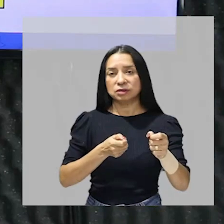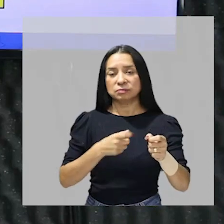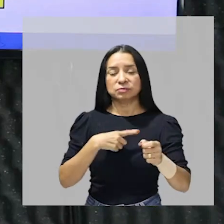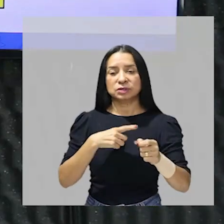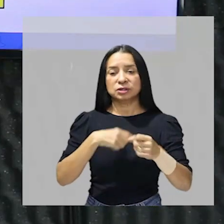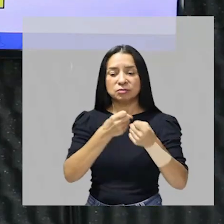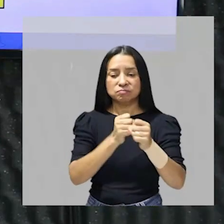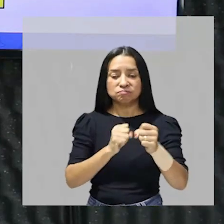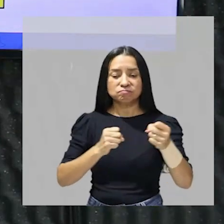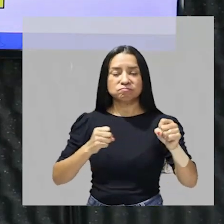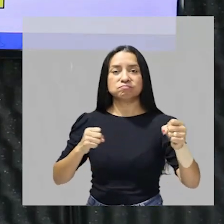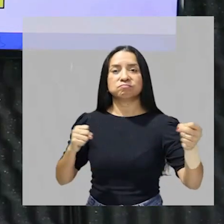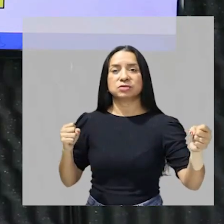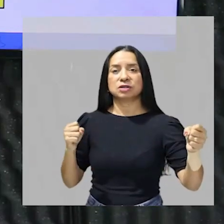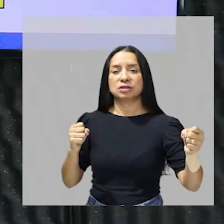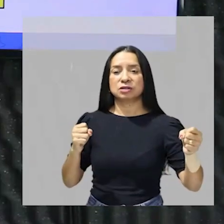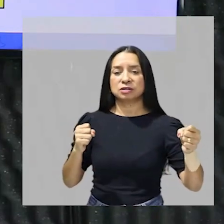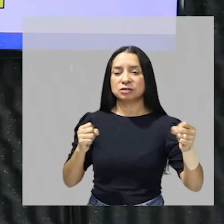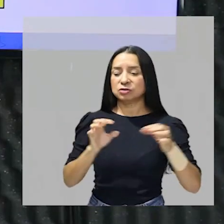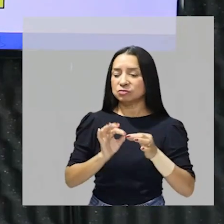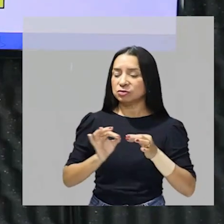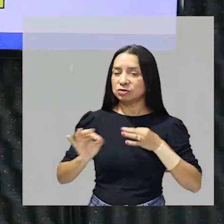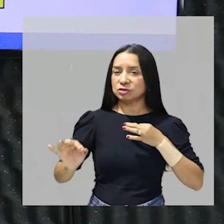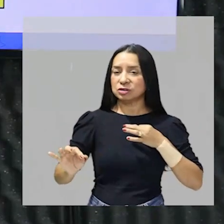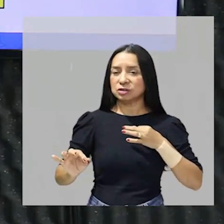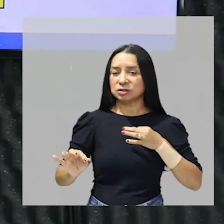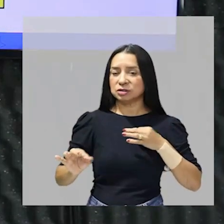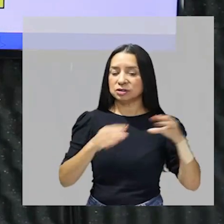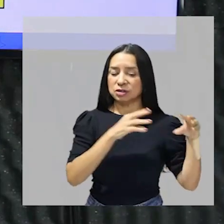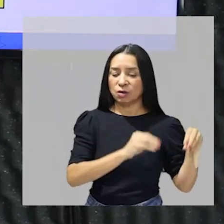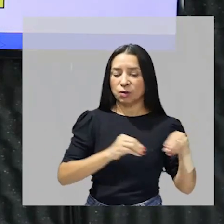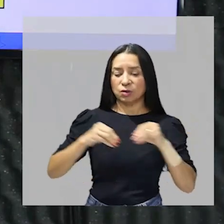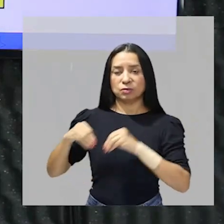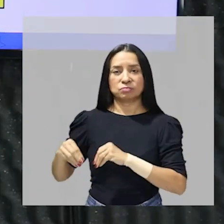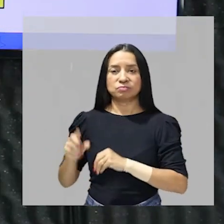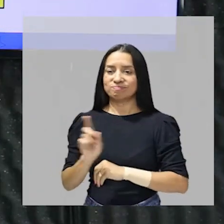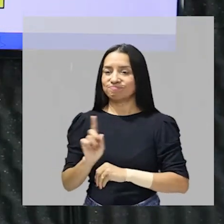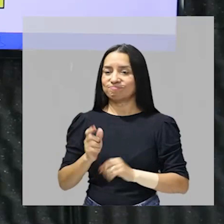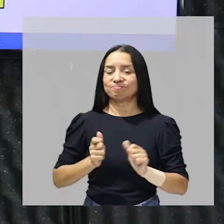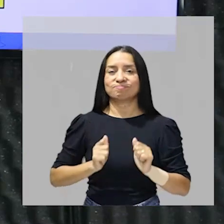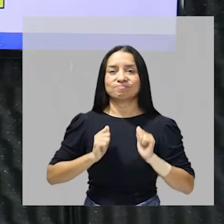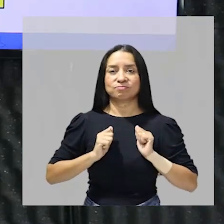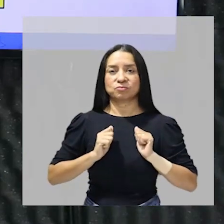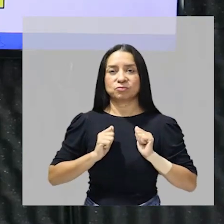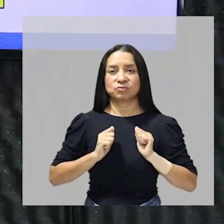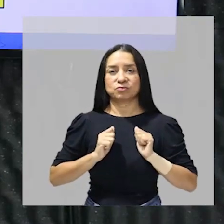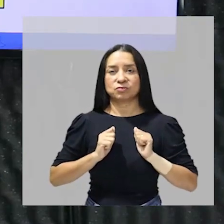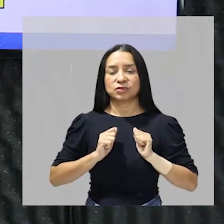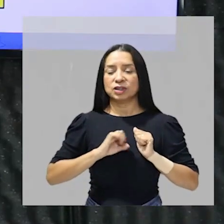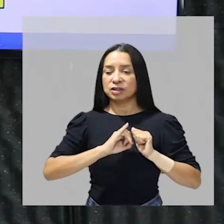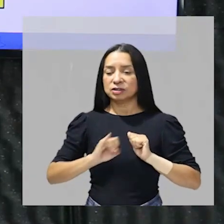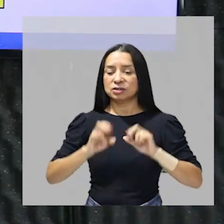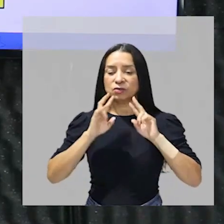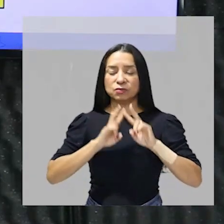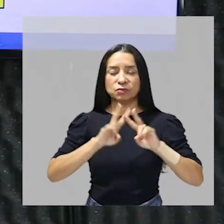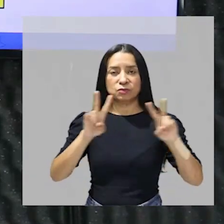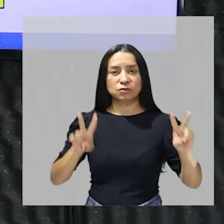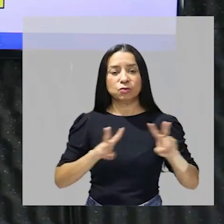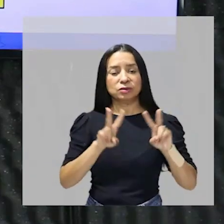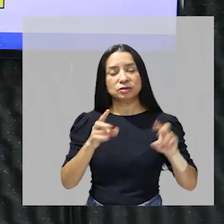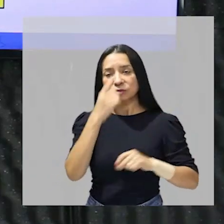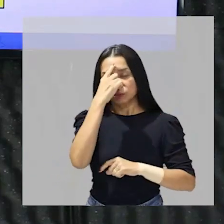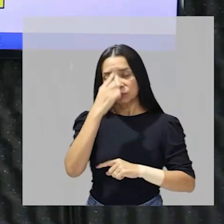grandes deslocamentos, não tinham moradia fixa, não eram sedentários. Se nós visualizarmos imagens de